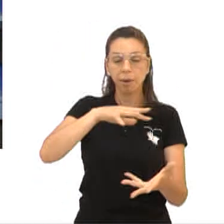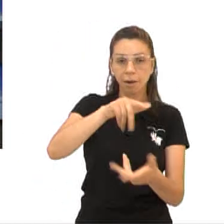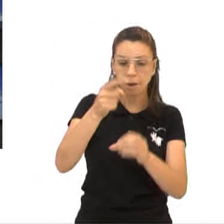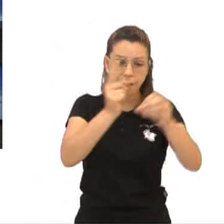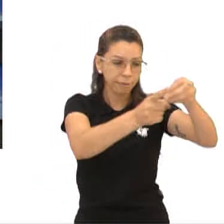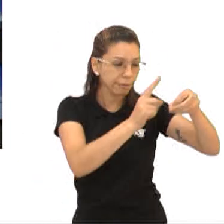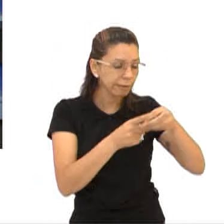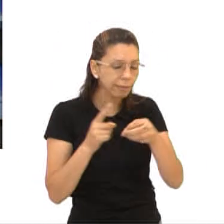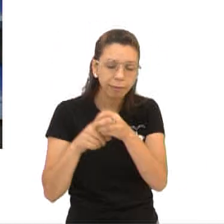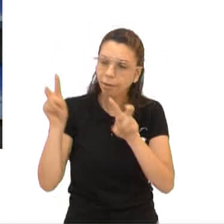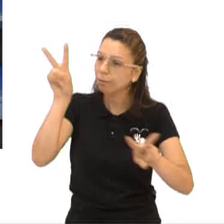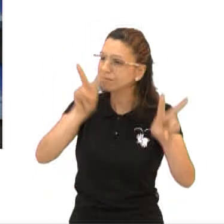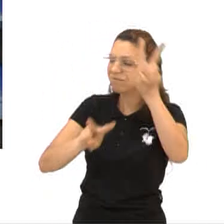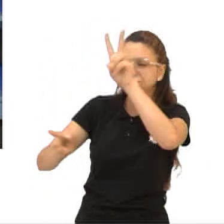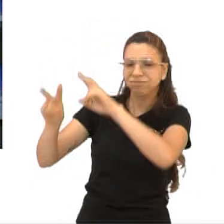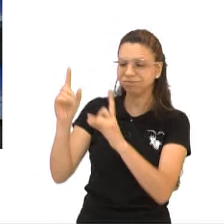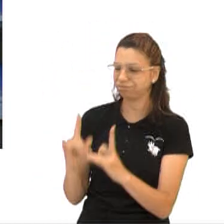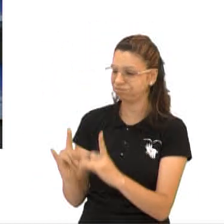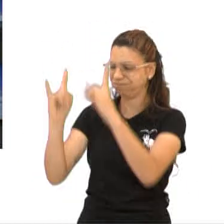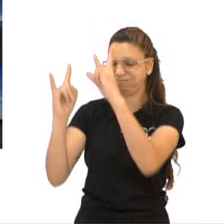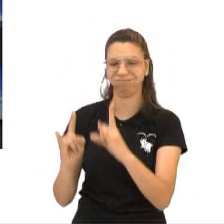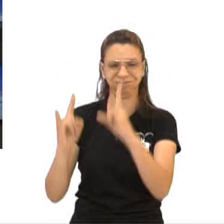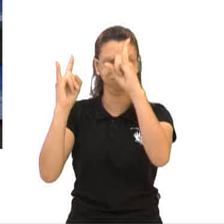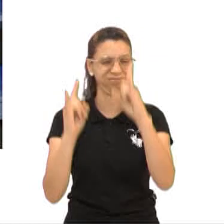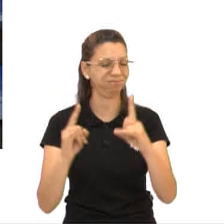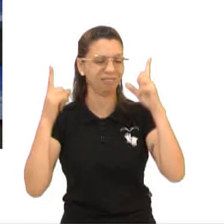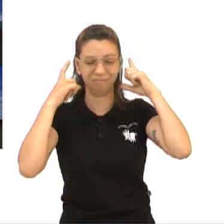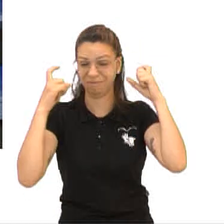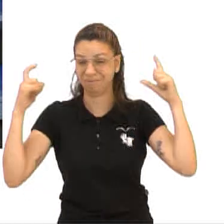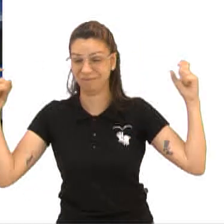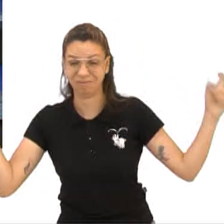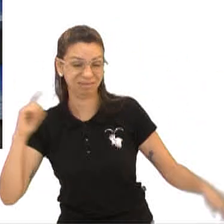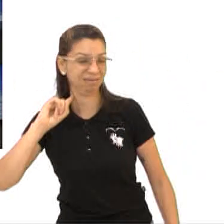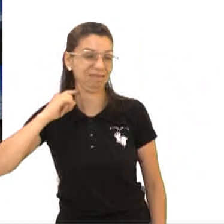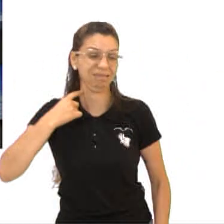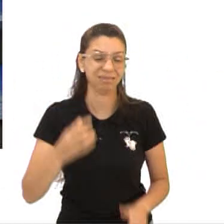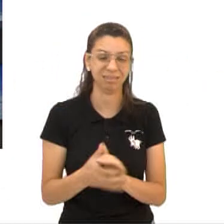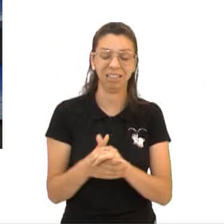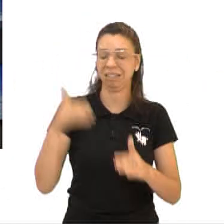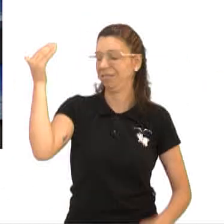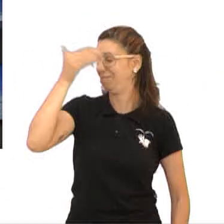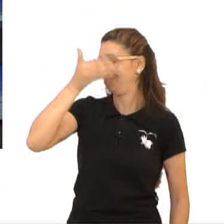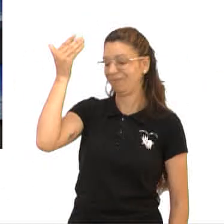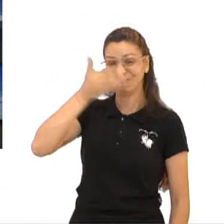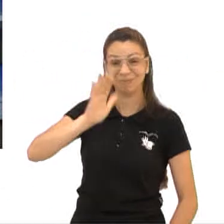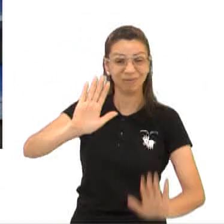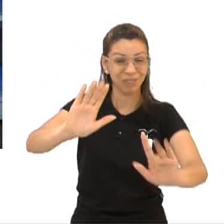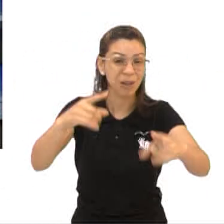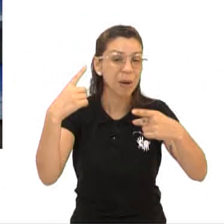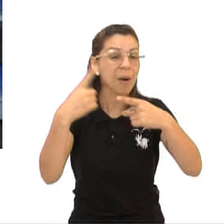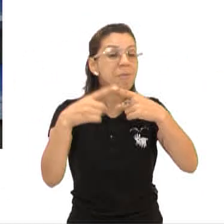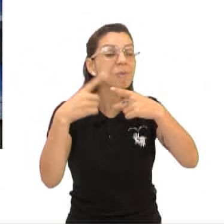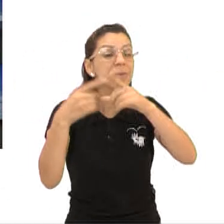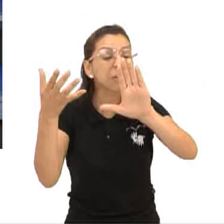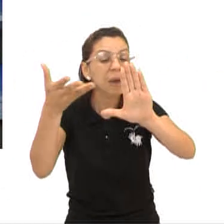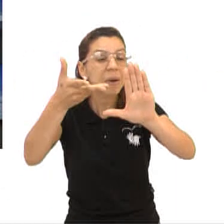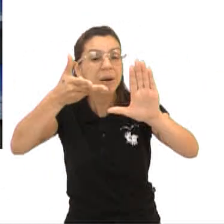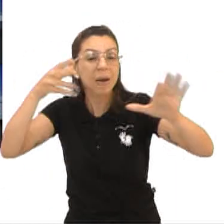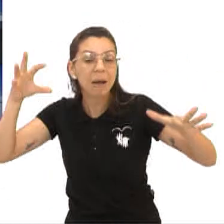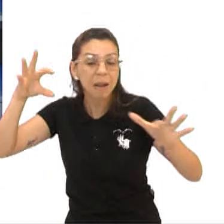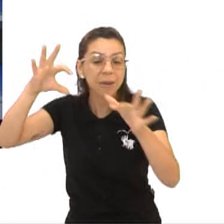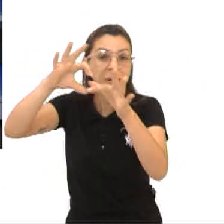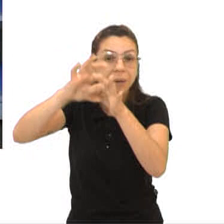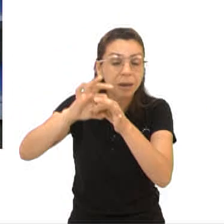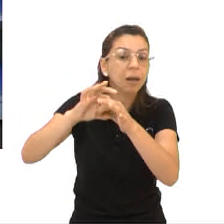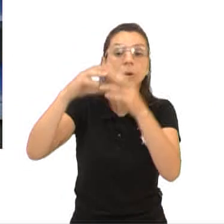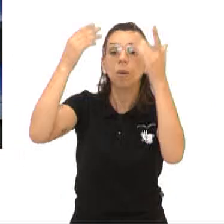de prédios, com barulho e poluída, fere os seus olhos e os seus ouvidos, porque ela é uma estética ligada